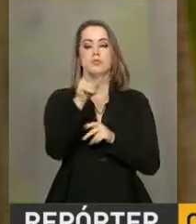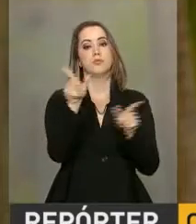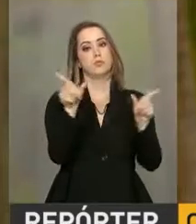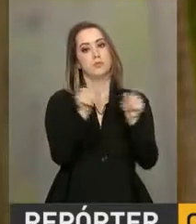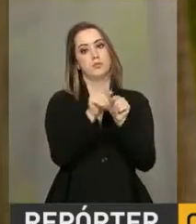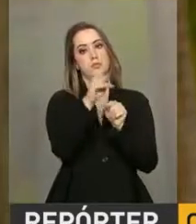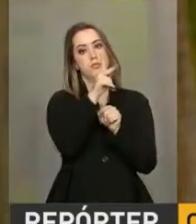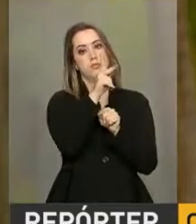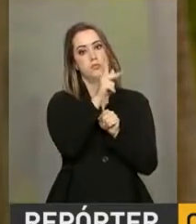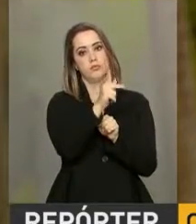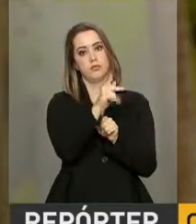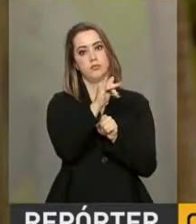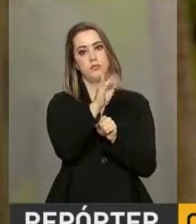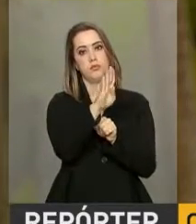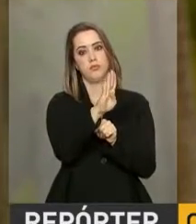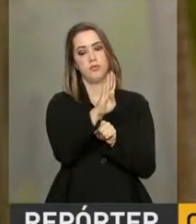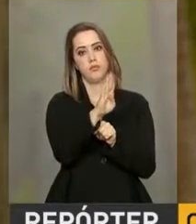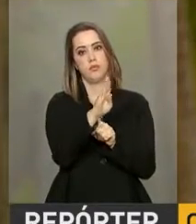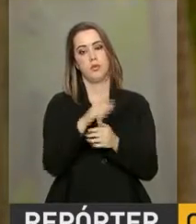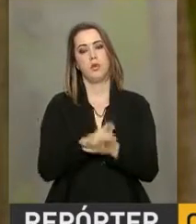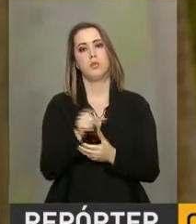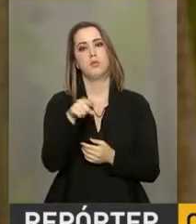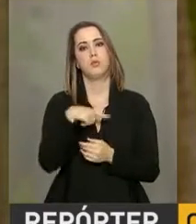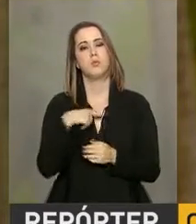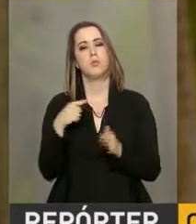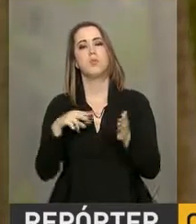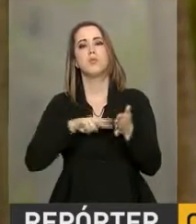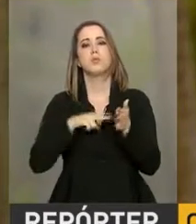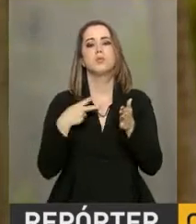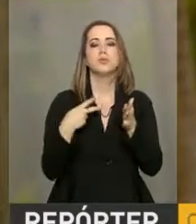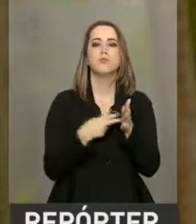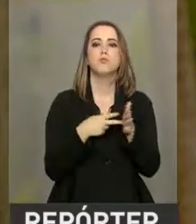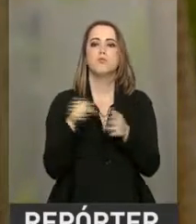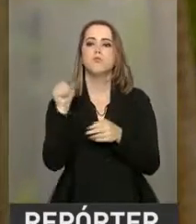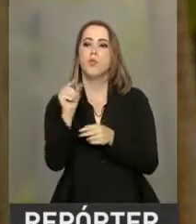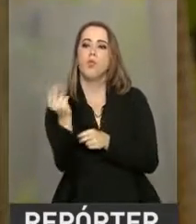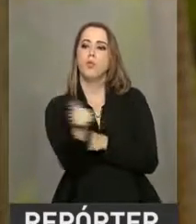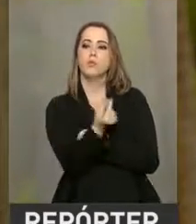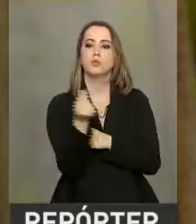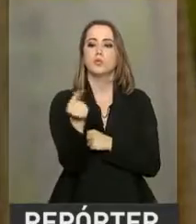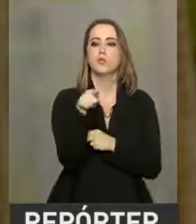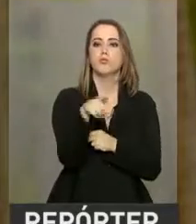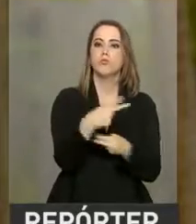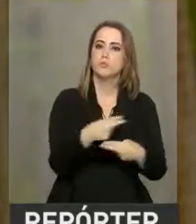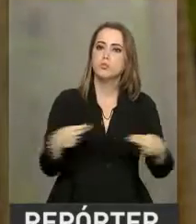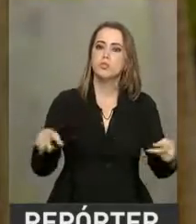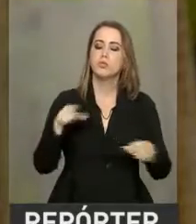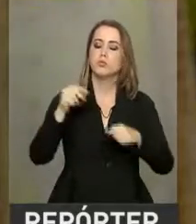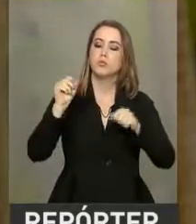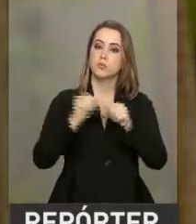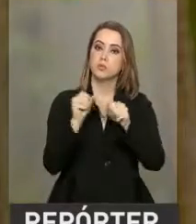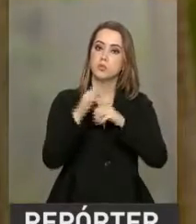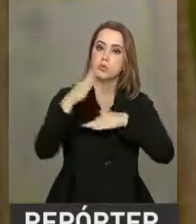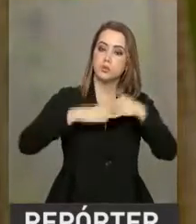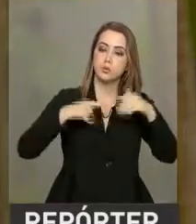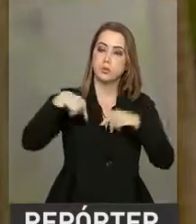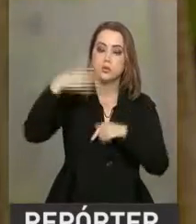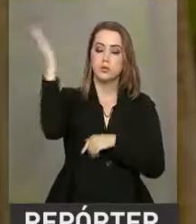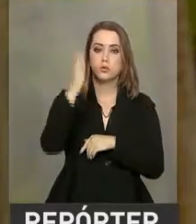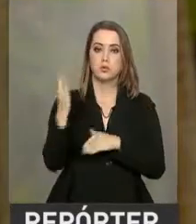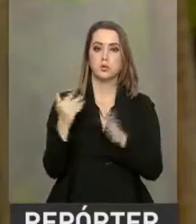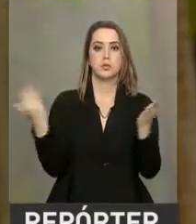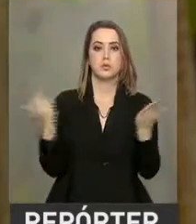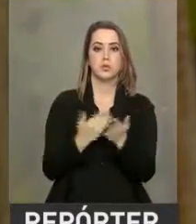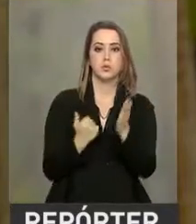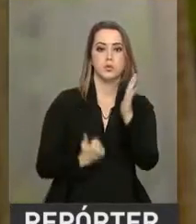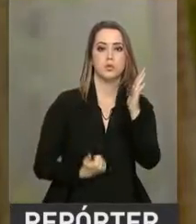que mede o valor dos bens e serviços produzidos pelo país em determinado período de tempo, foi reestimada. Ela passou de 1,2%